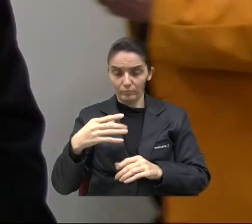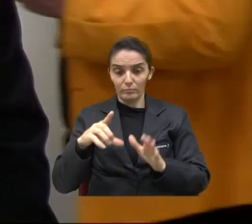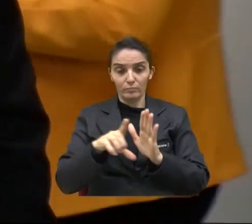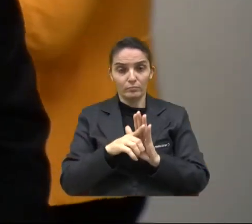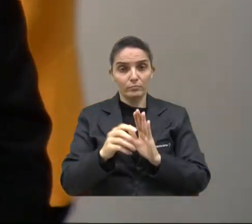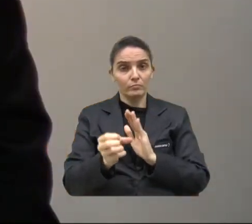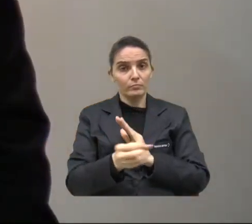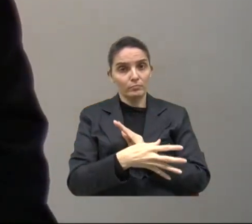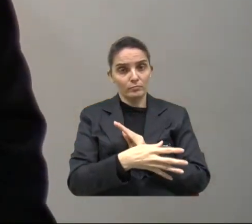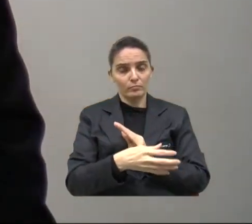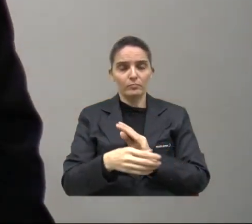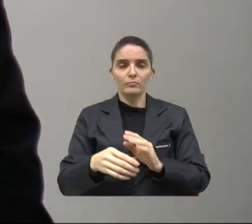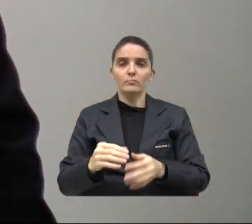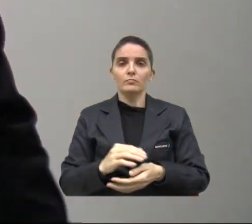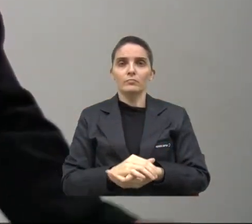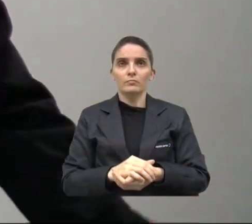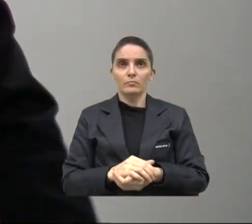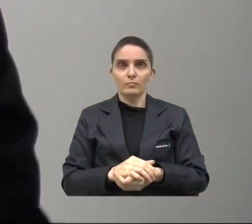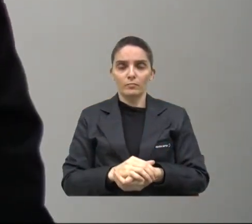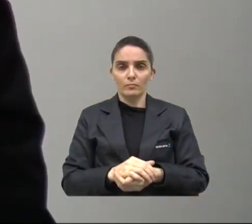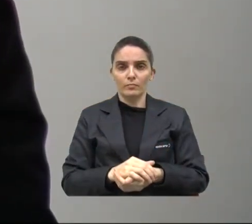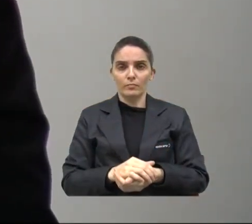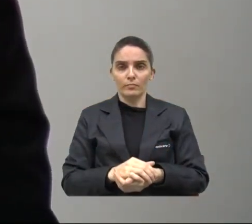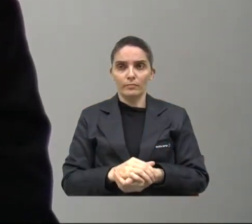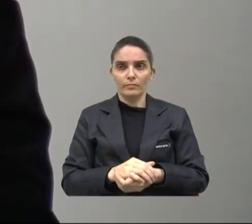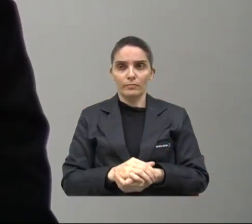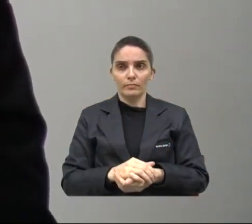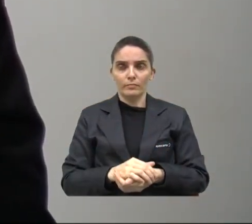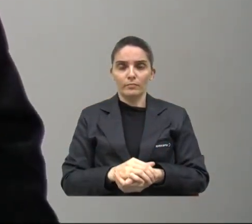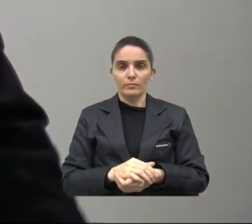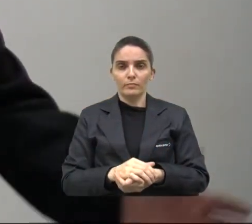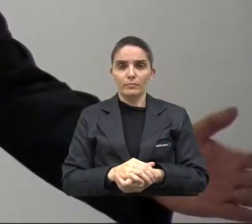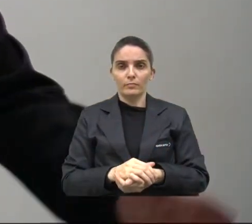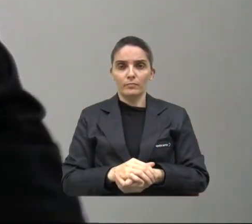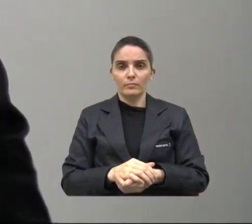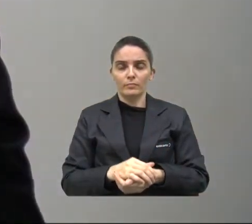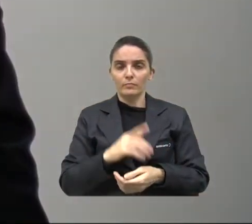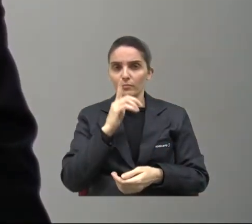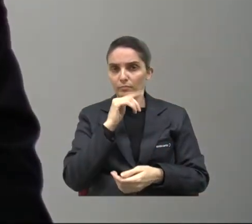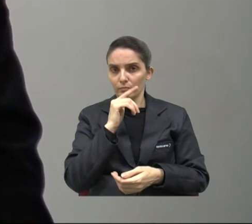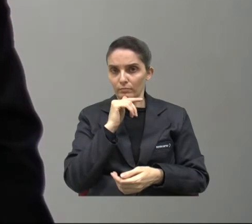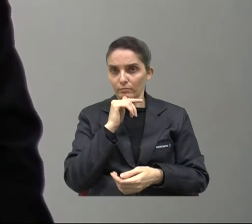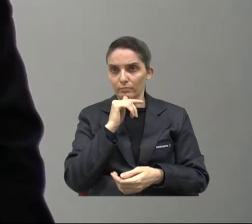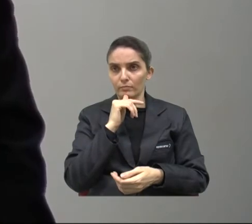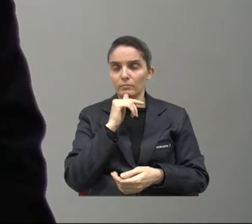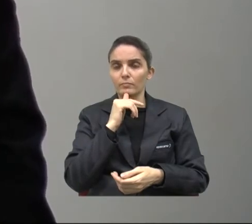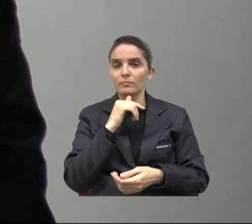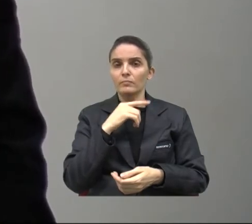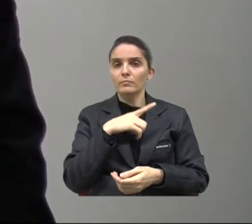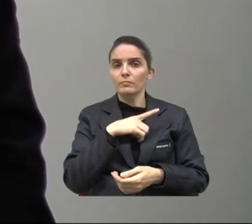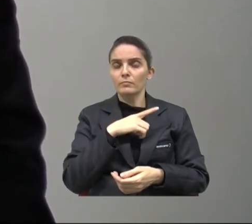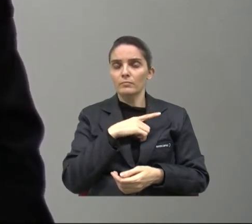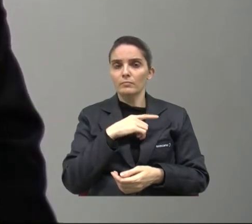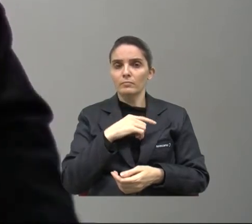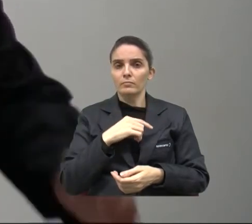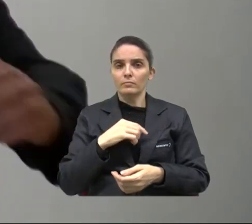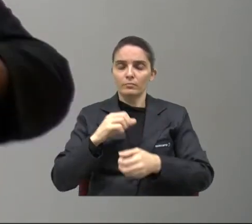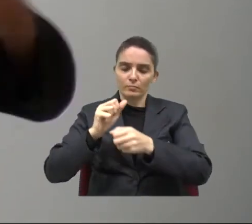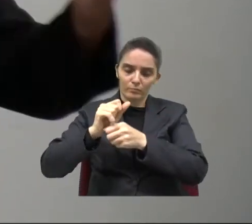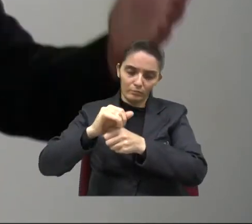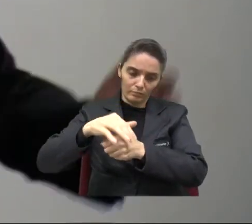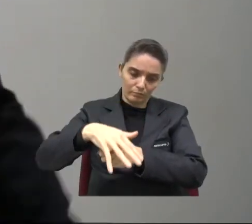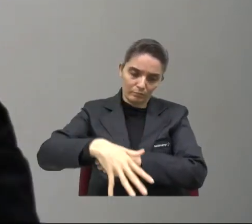também. E aonde tem essa água jorrando lá, que nós fomos lá, não tinha a